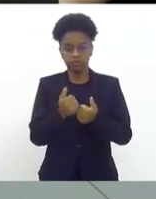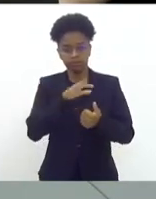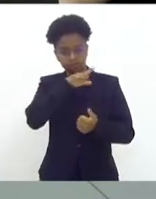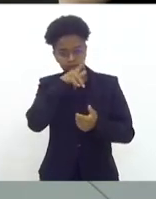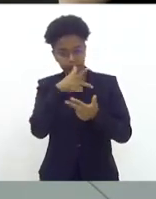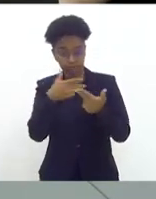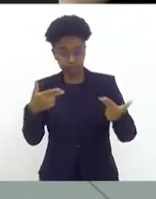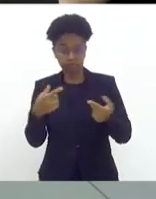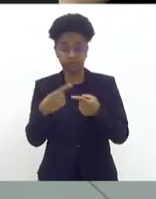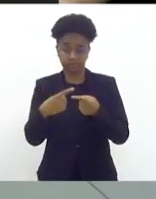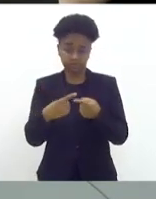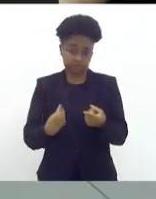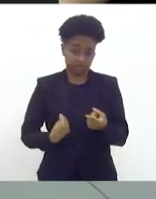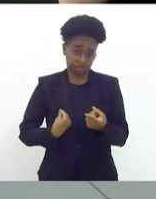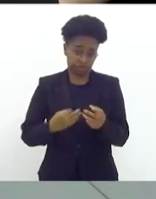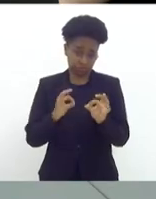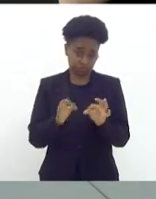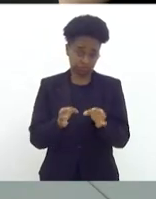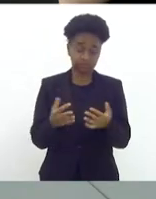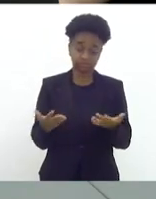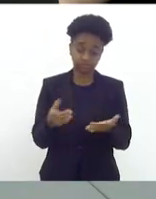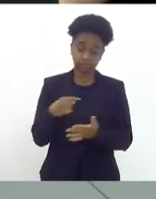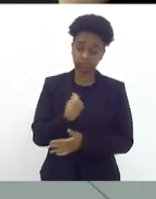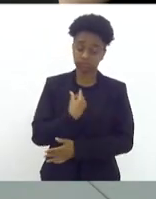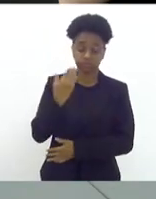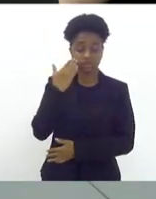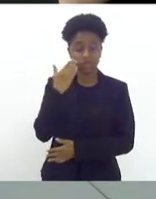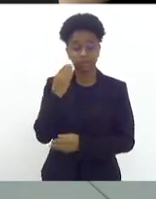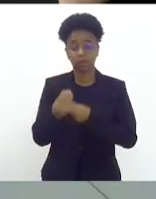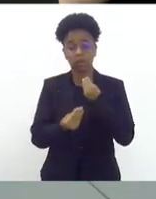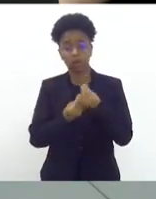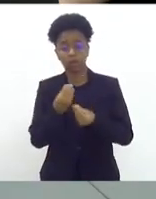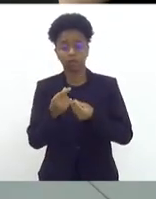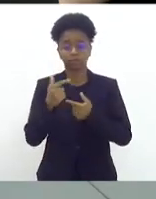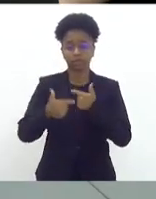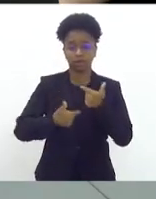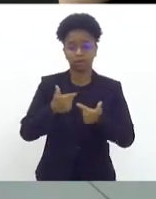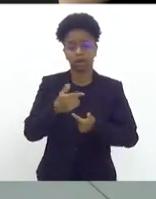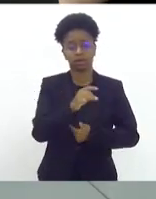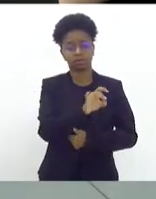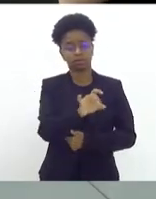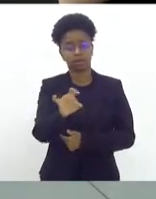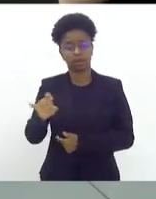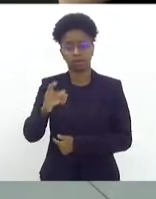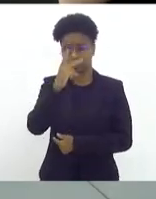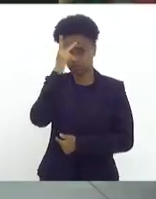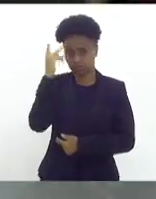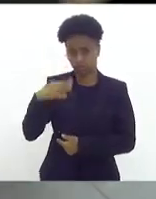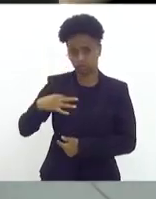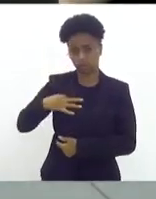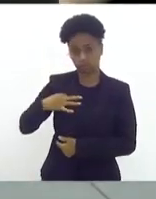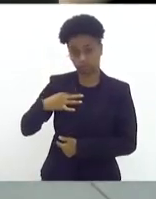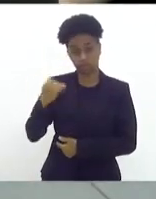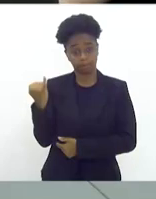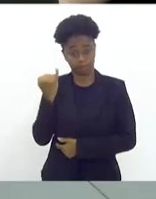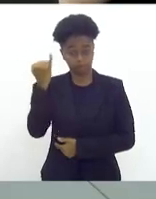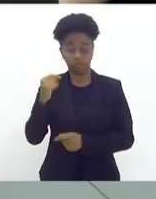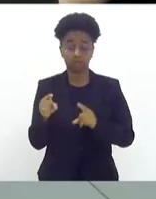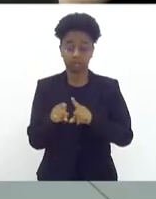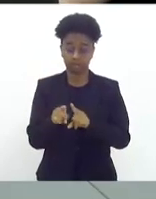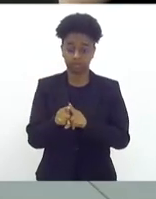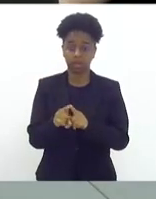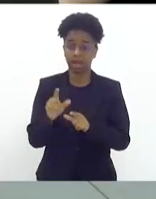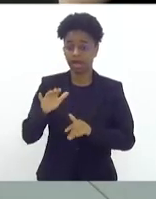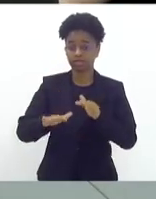ser vivo, né? E a gente sabe muito bem do trabalho desses voluntários, que é importantíssimo e que até se sobrepõe à